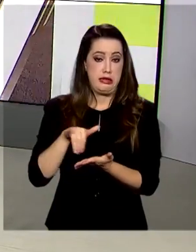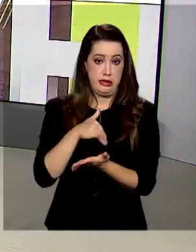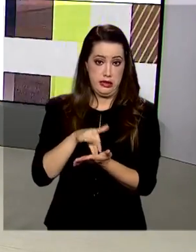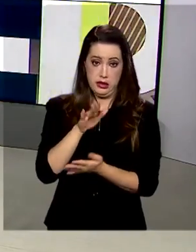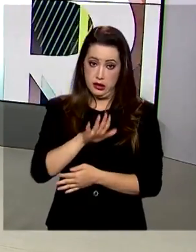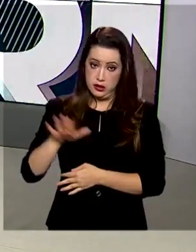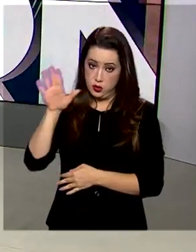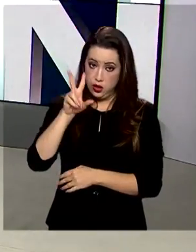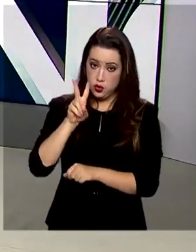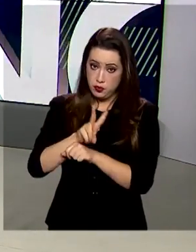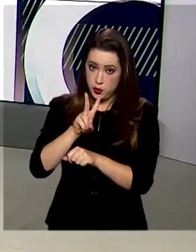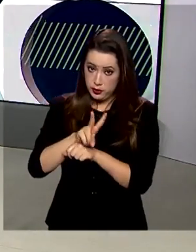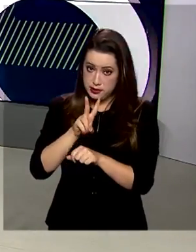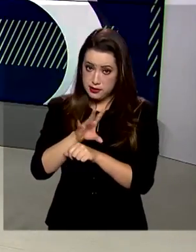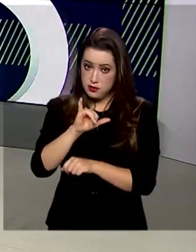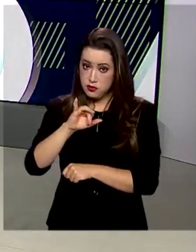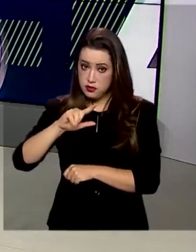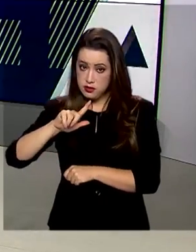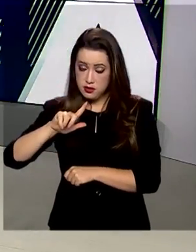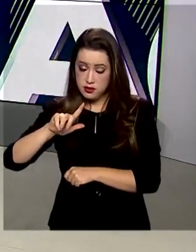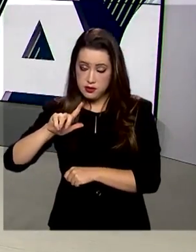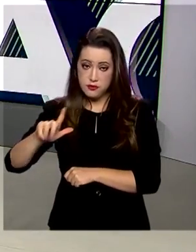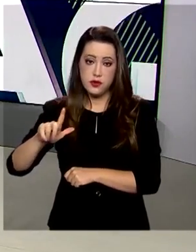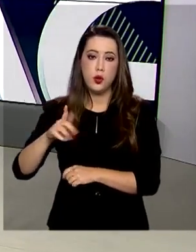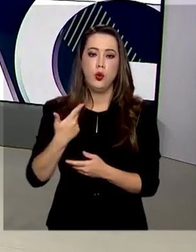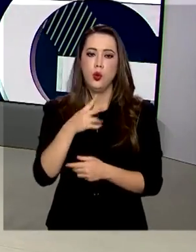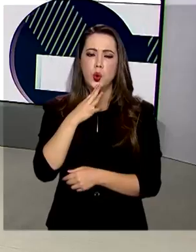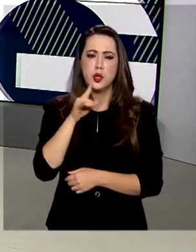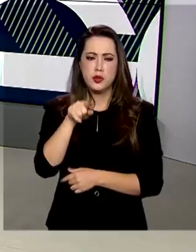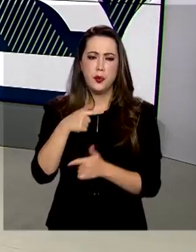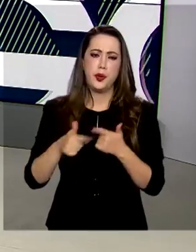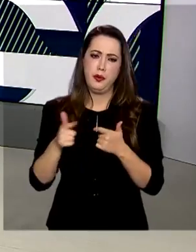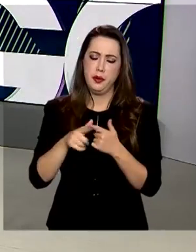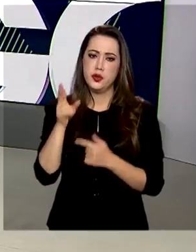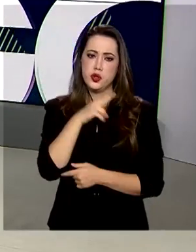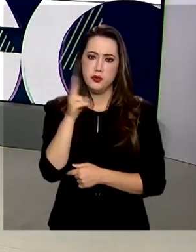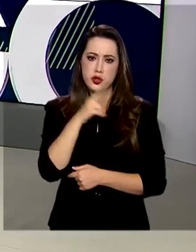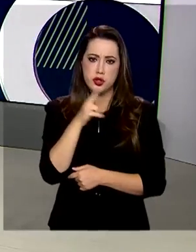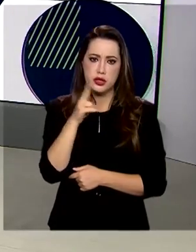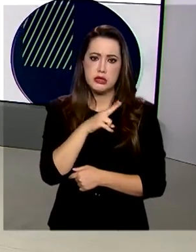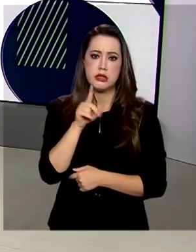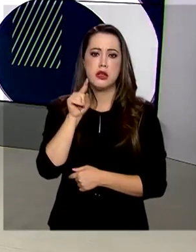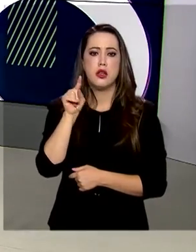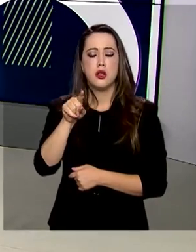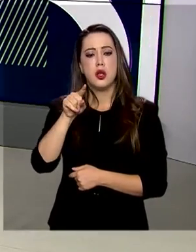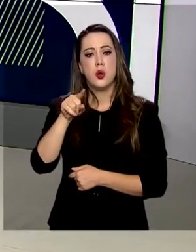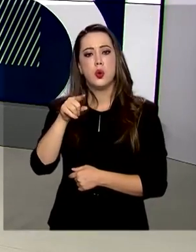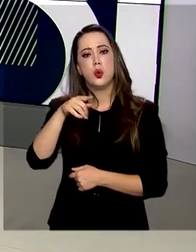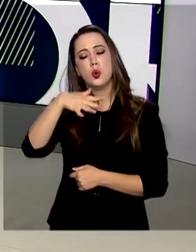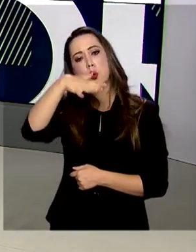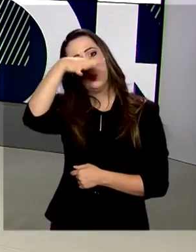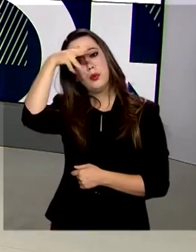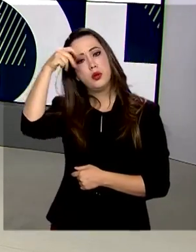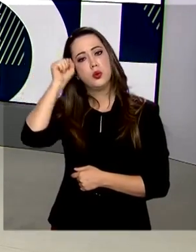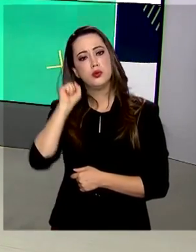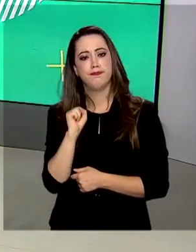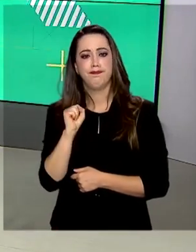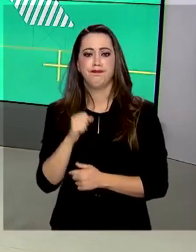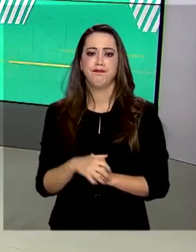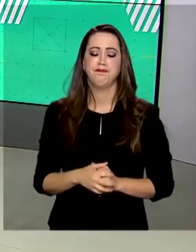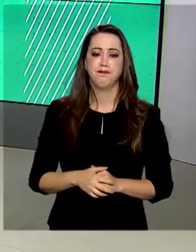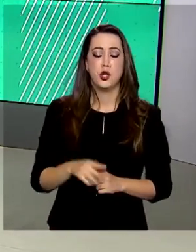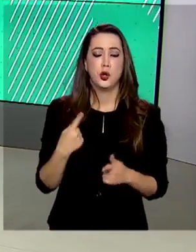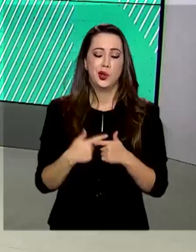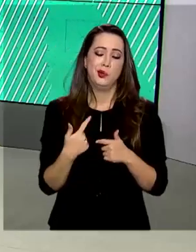Defesa Civil reconheceu a situação de emergência nos municípios de Corumbá e Ladário, no Pantanal do Mato Grosso do Sul,